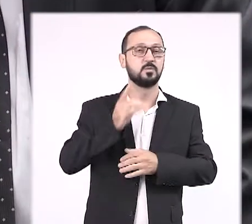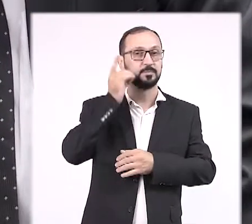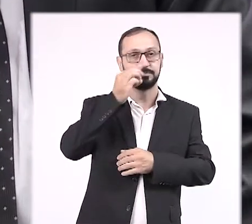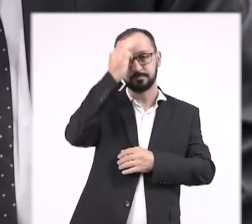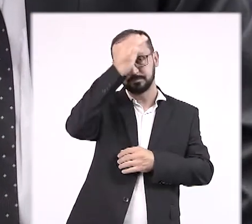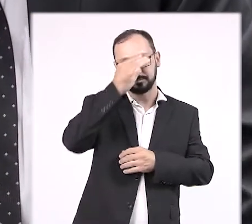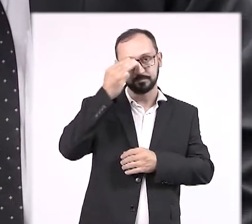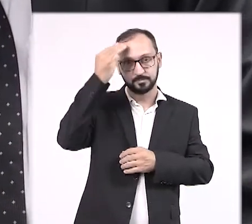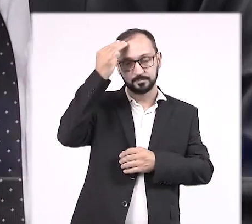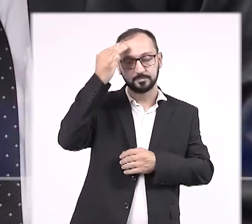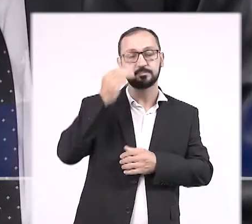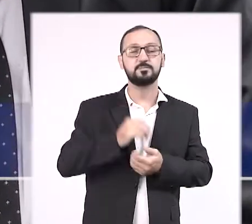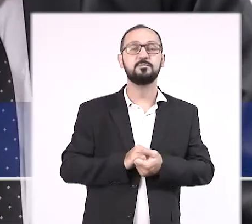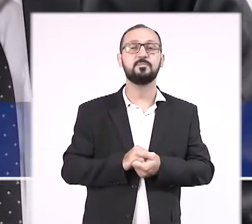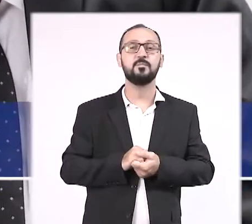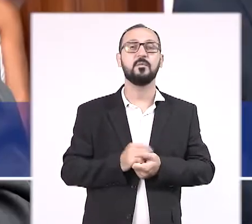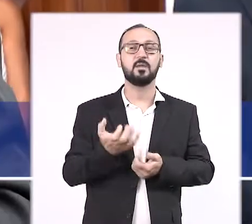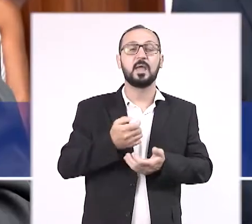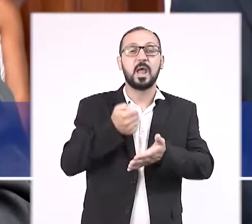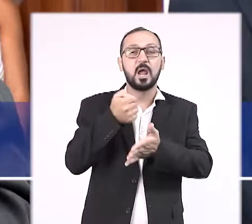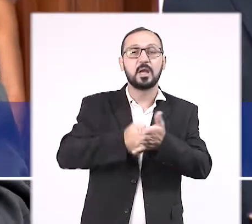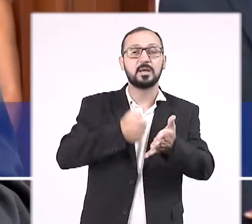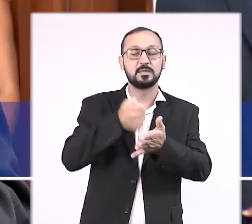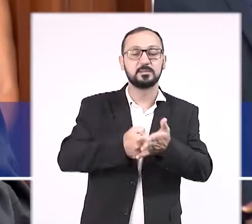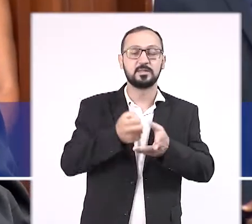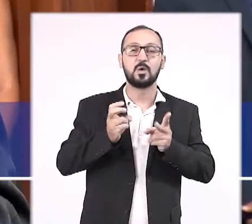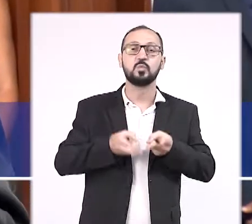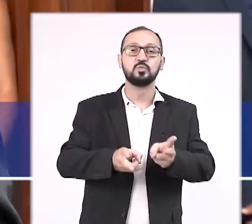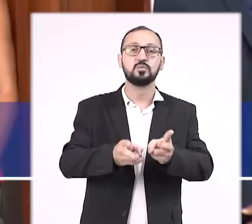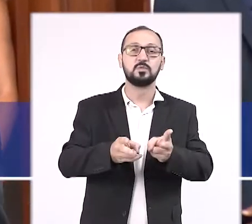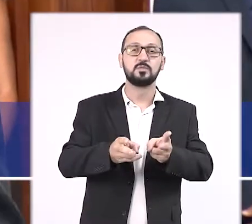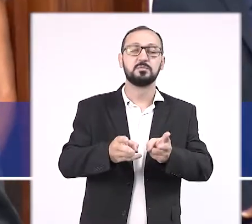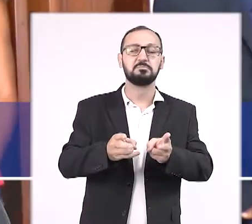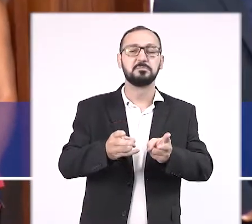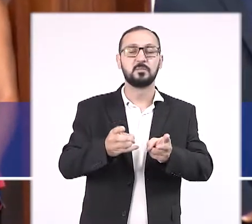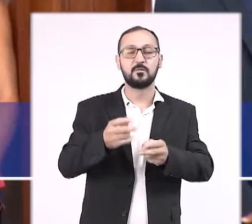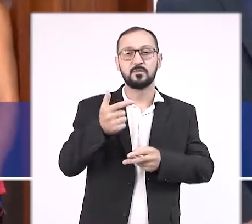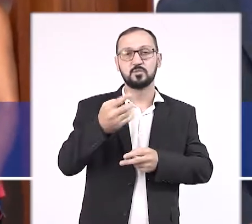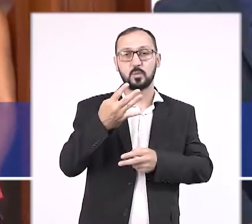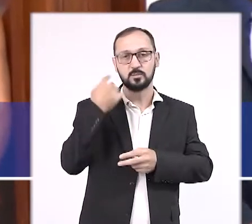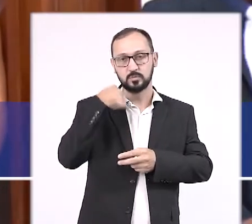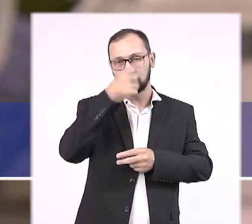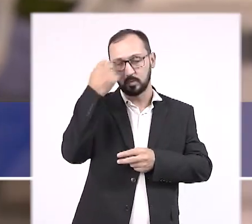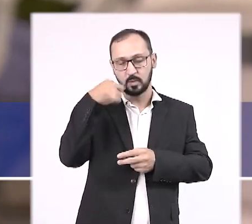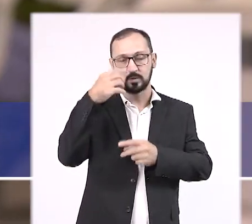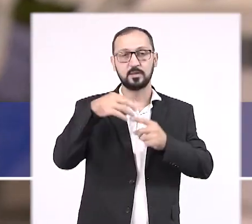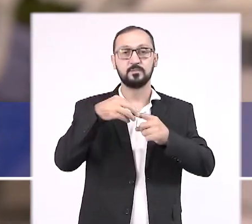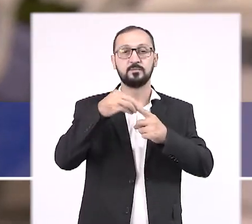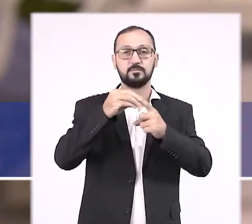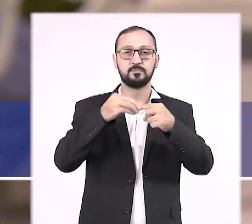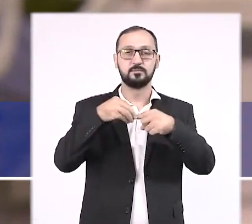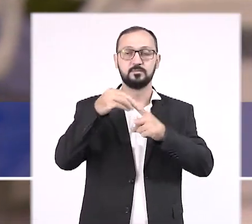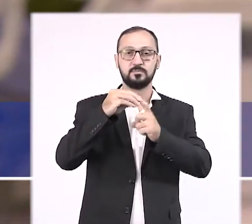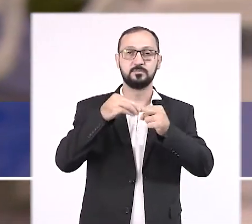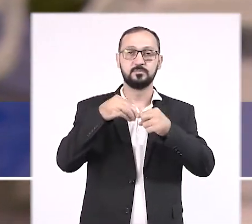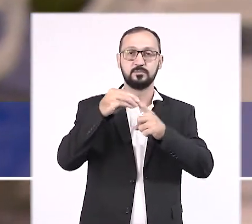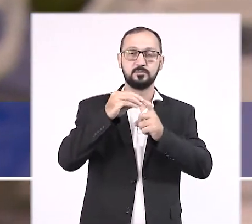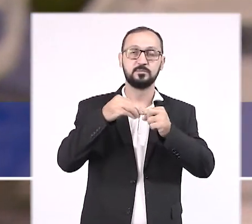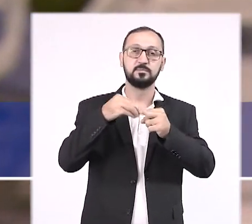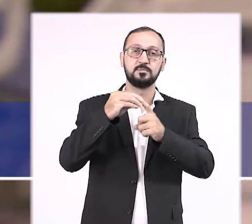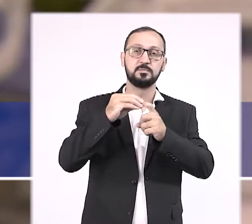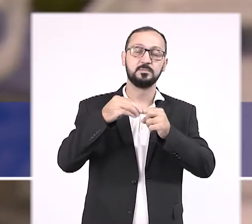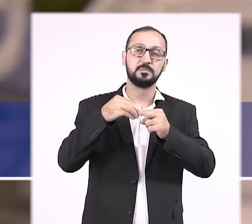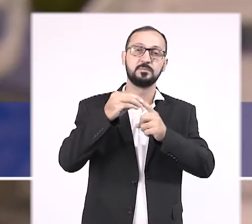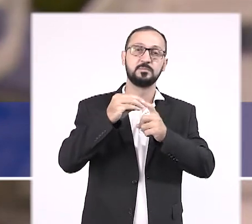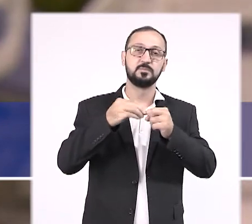Já o deputado Evander Vendramini, do PP, quer garantir a permanência 24 horas de fisioterapeutas nas